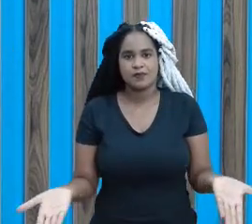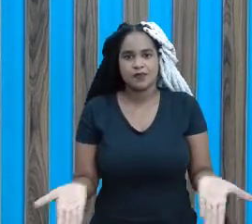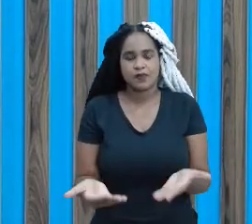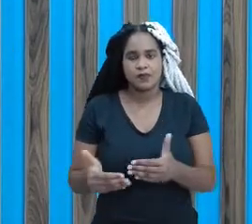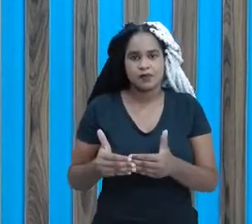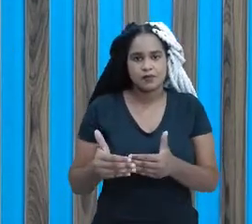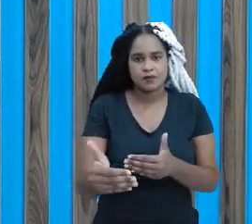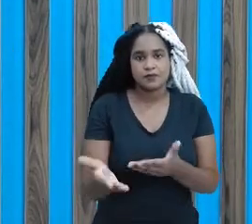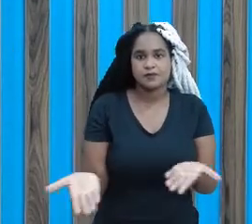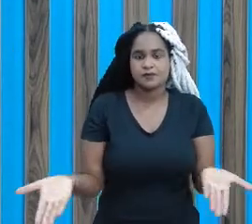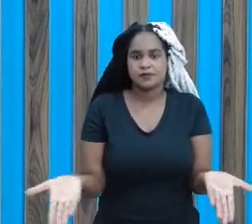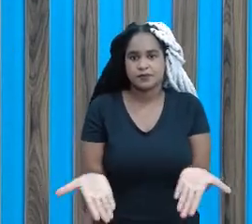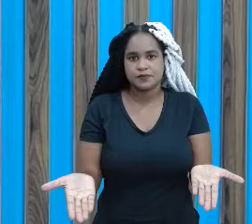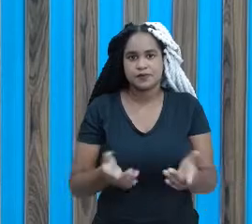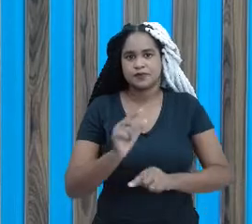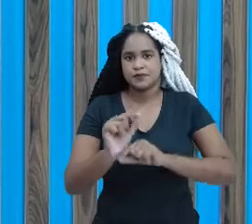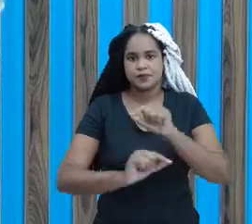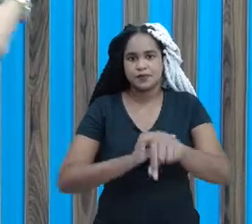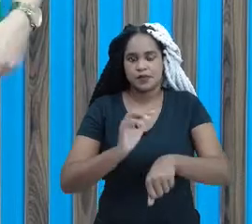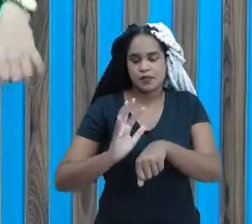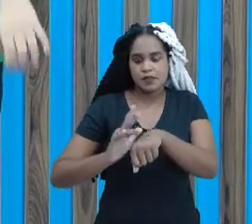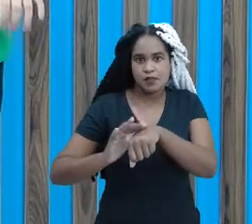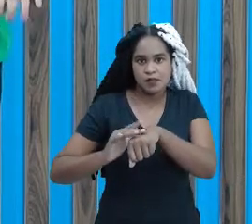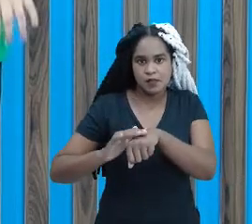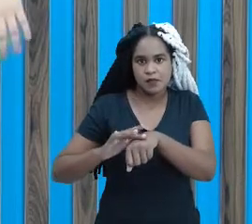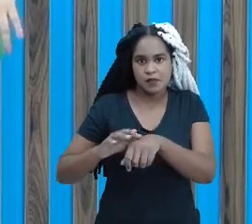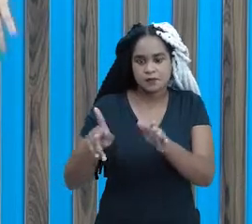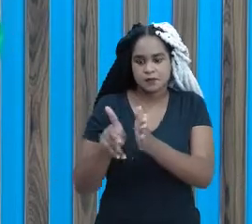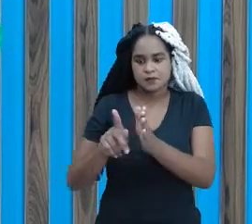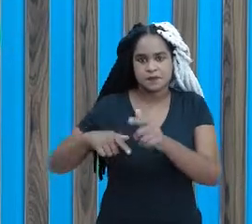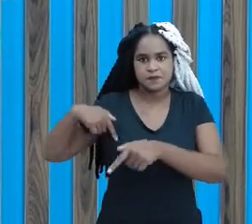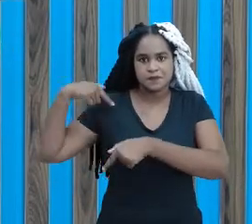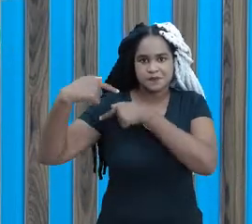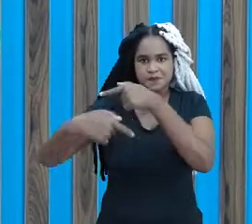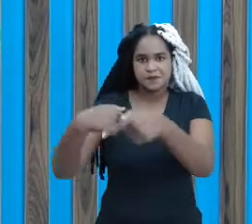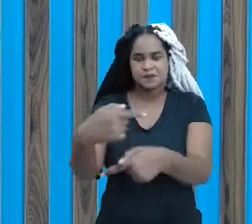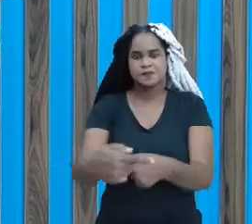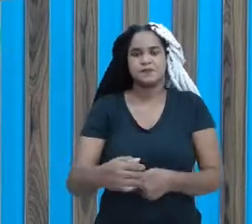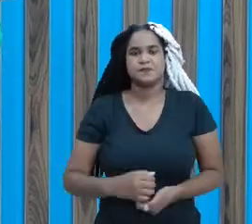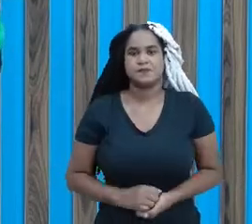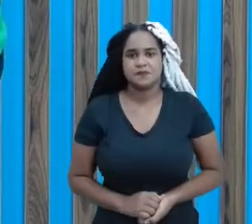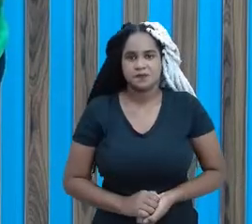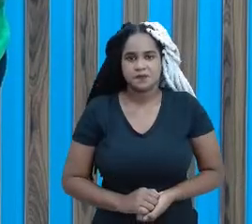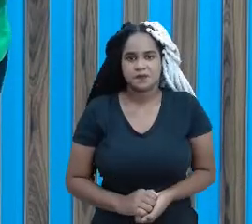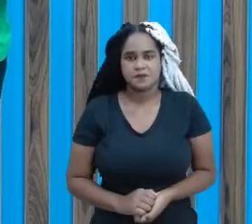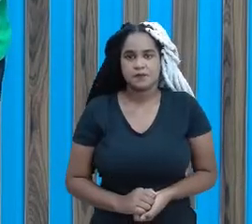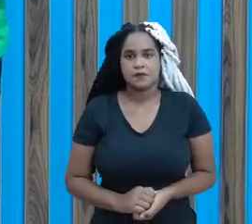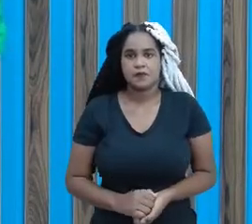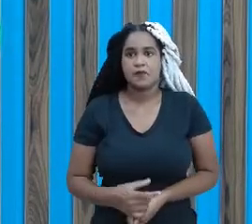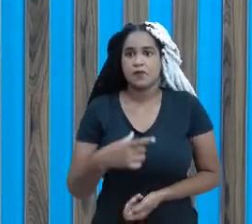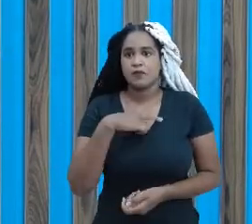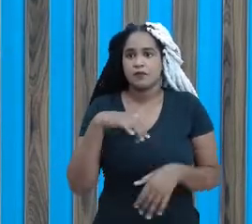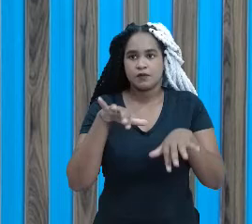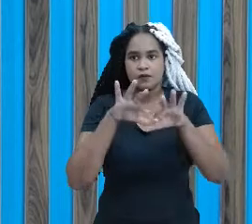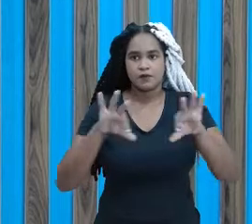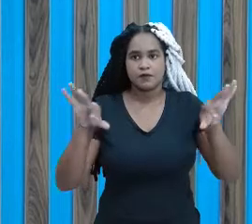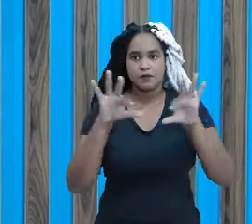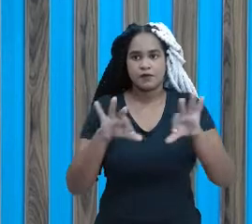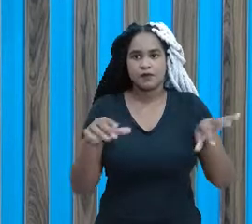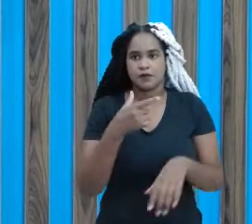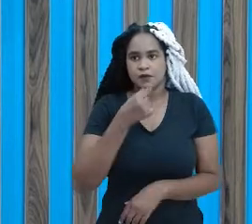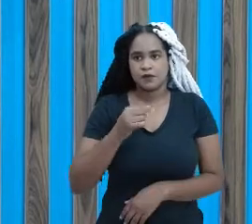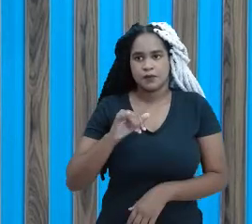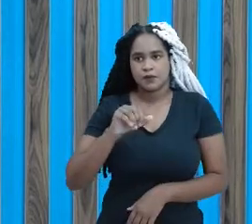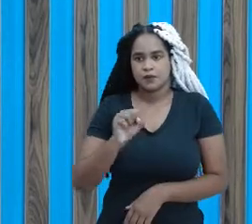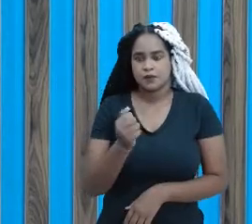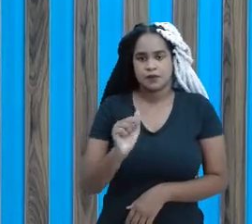Então, hoje nós vamos ver doenças hereditárias, tá? E trouxe uma frase aqui de Isaac